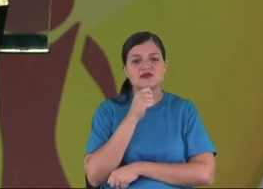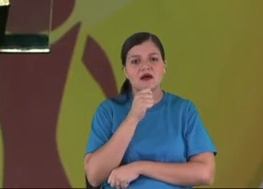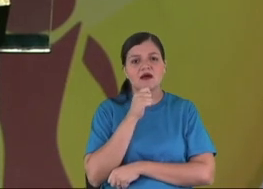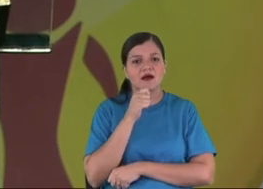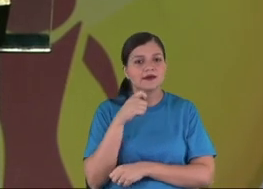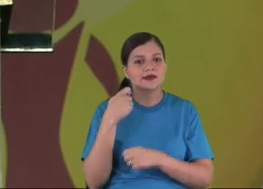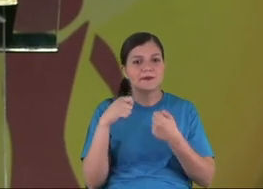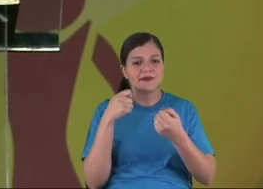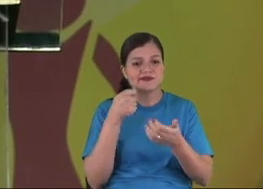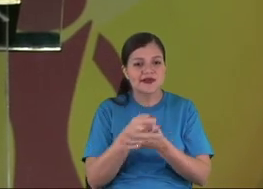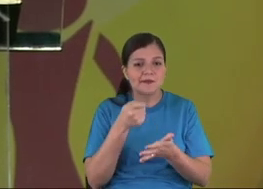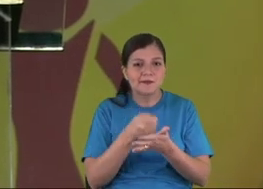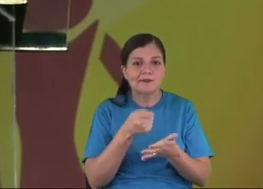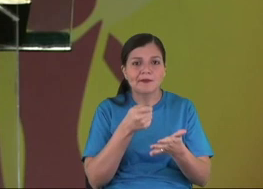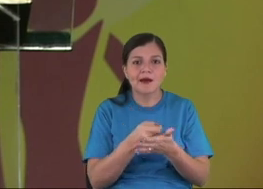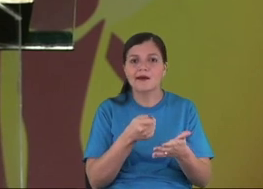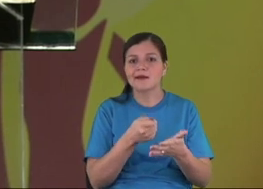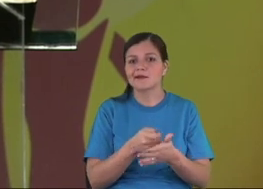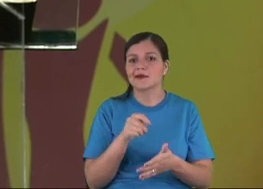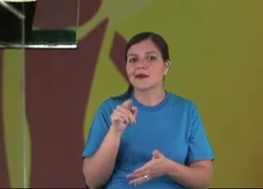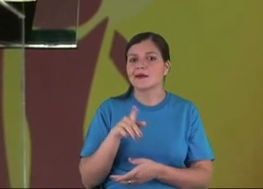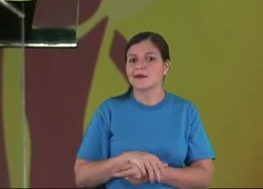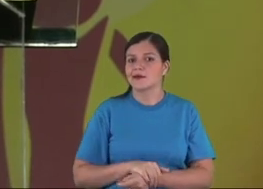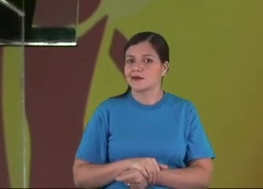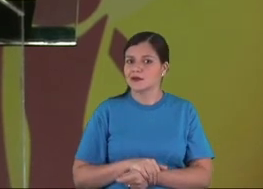para o seu filho não ser morto,